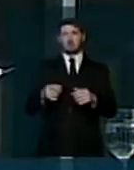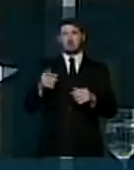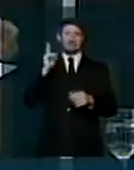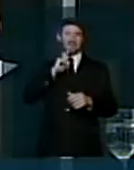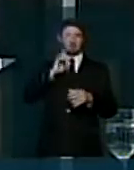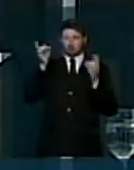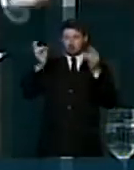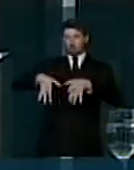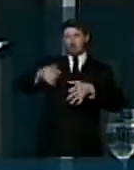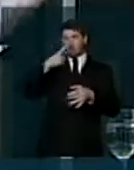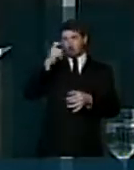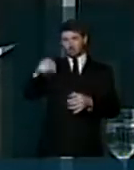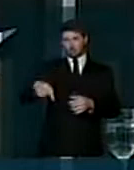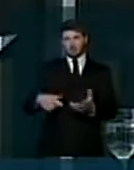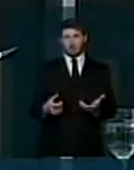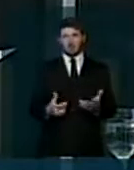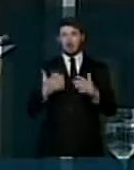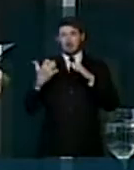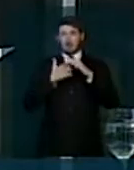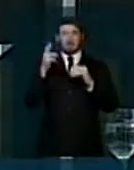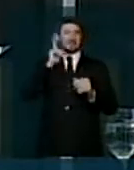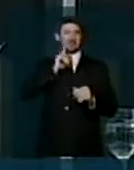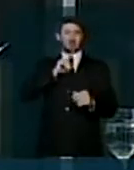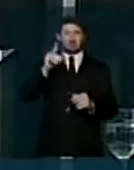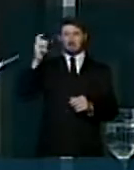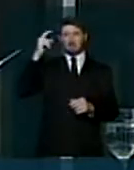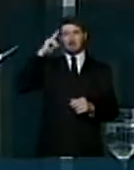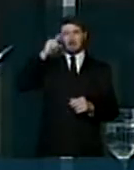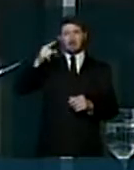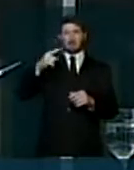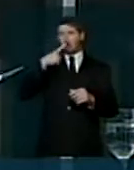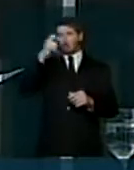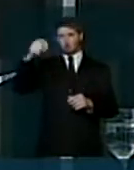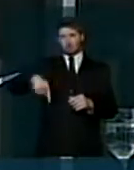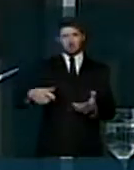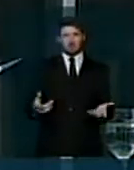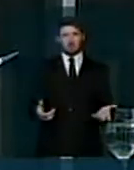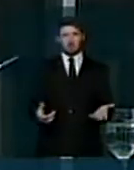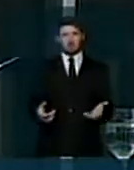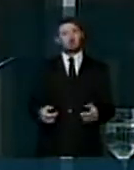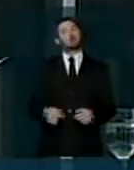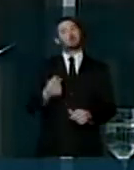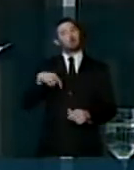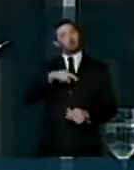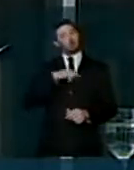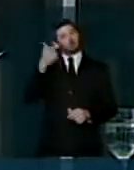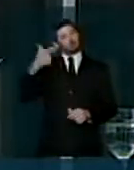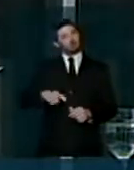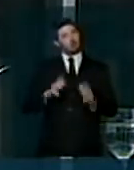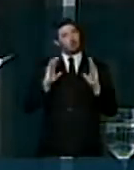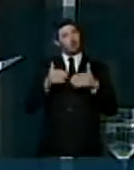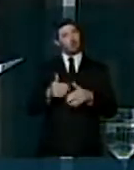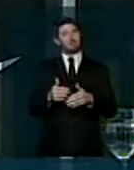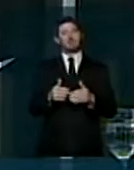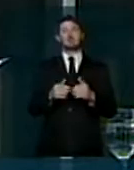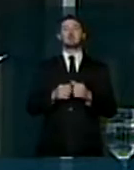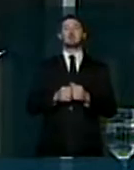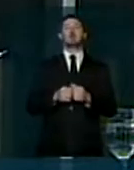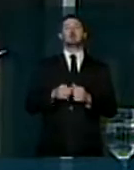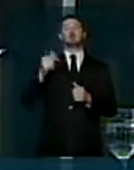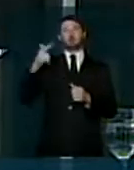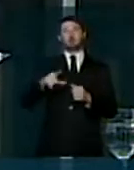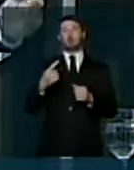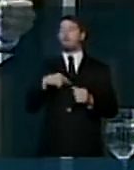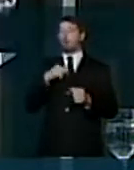Estados Unidos, a lixeira de empresas americanas, e nós, mais uma vez, constituímos uma comissão externa, e eu fui o